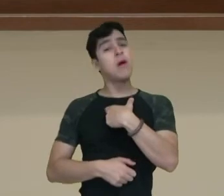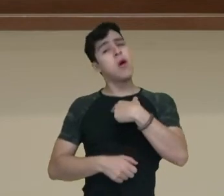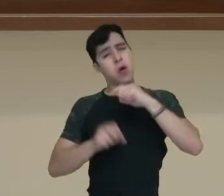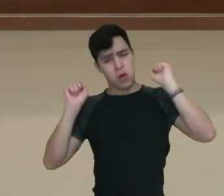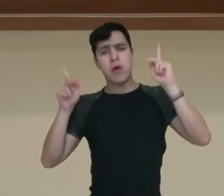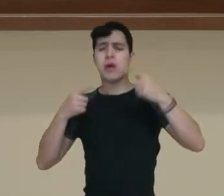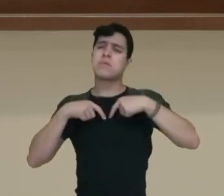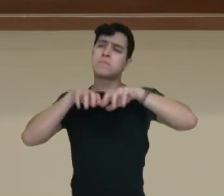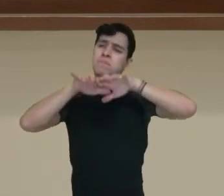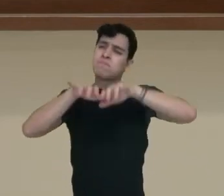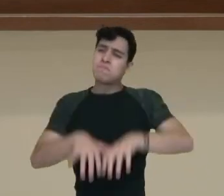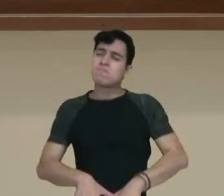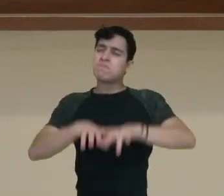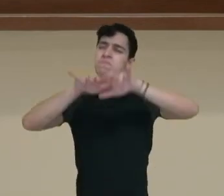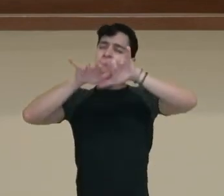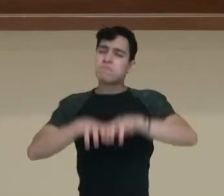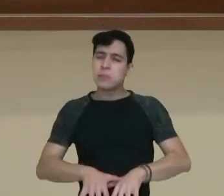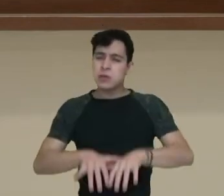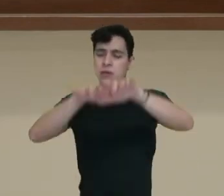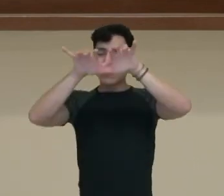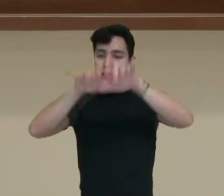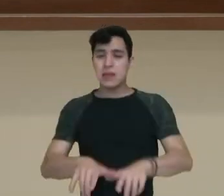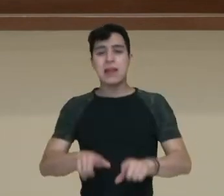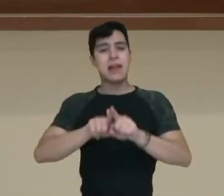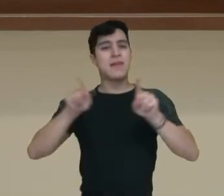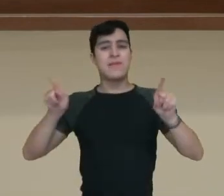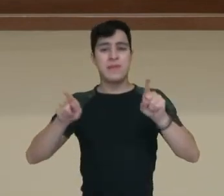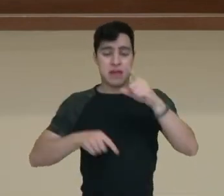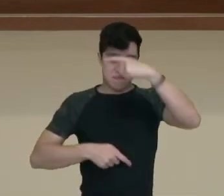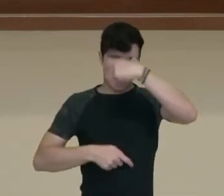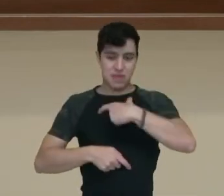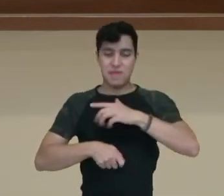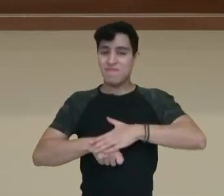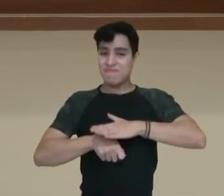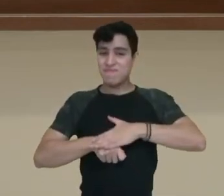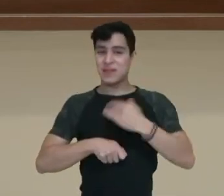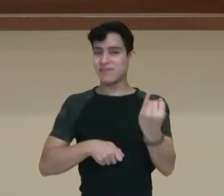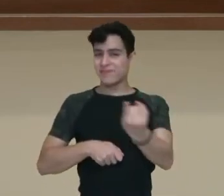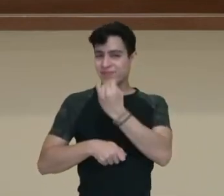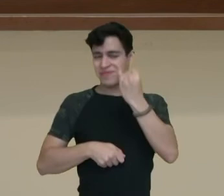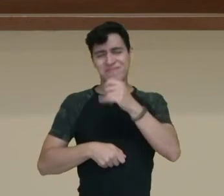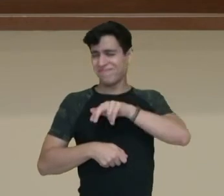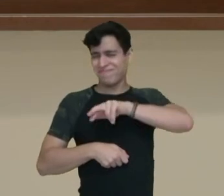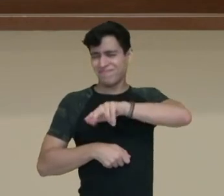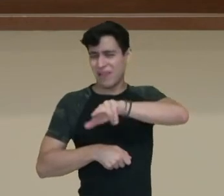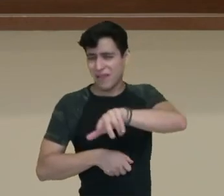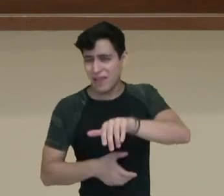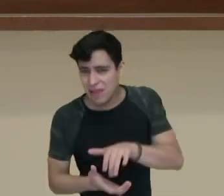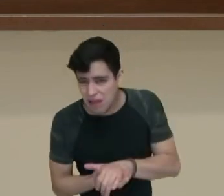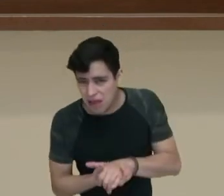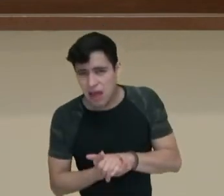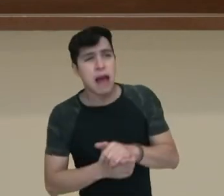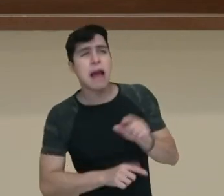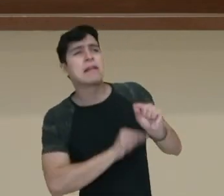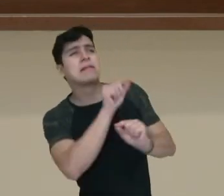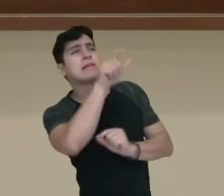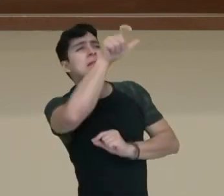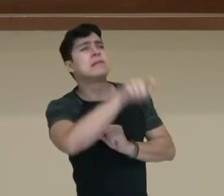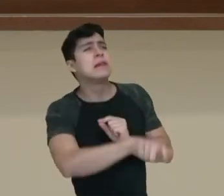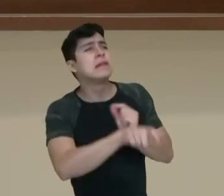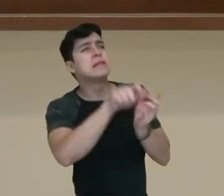fala. E numa notícia, a pessoa que fala não é o mais importante. A gente não precisa nem saber quem é a pessoa que